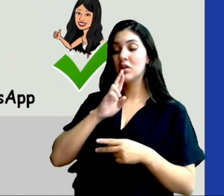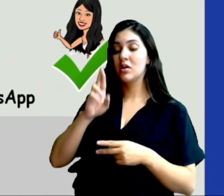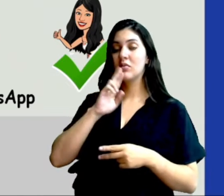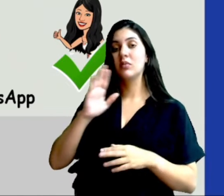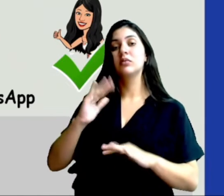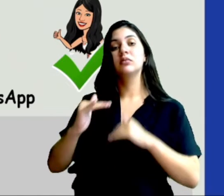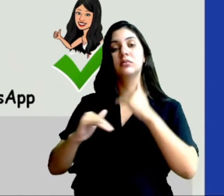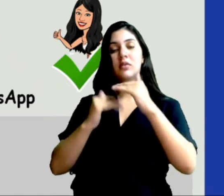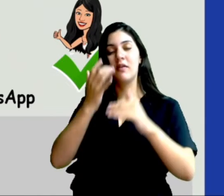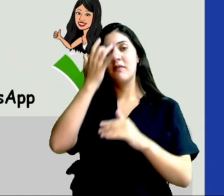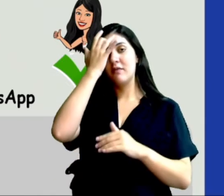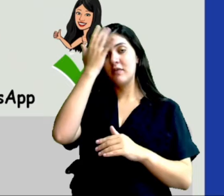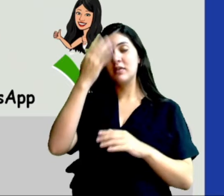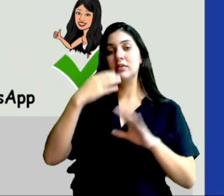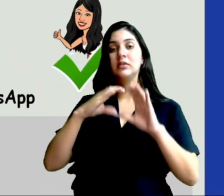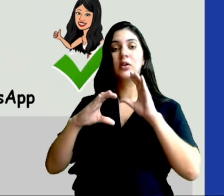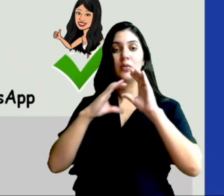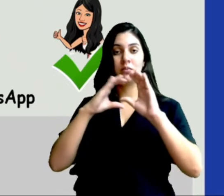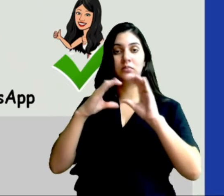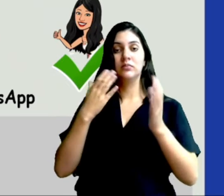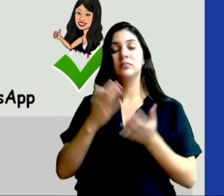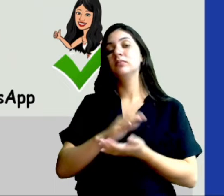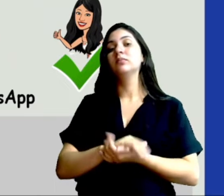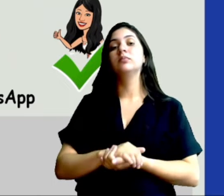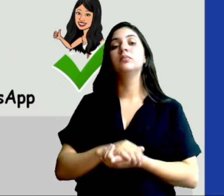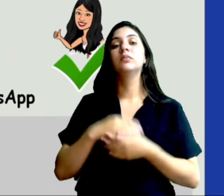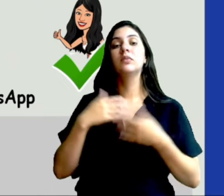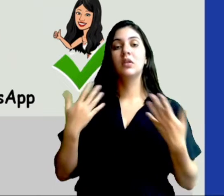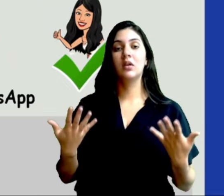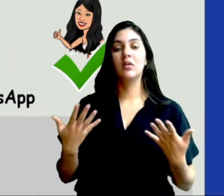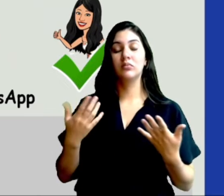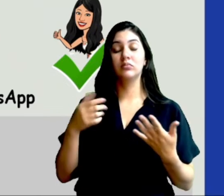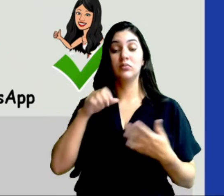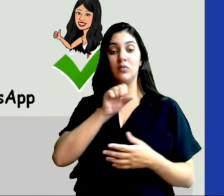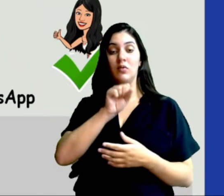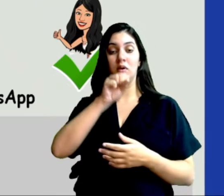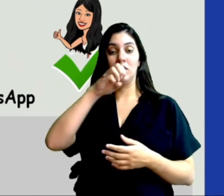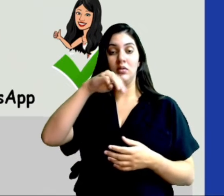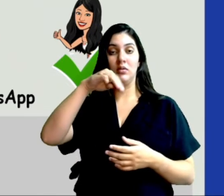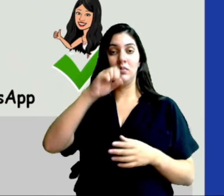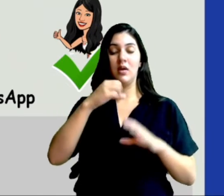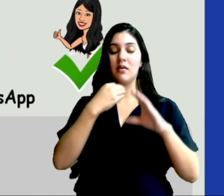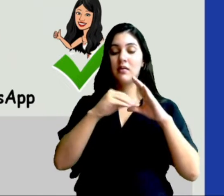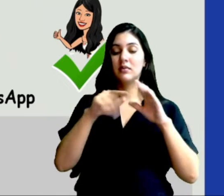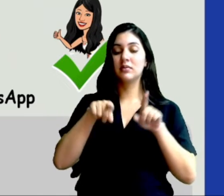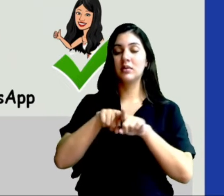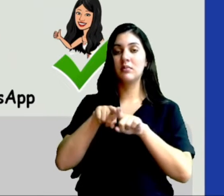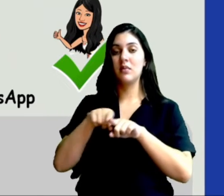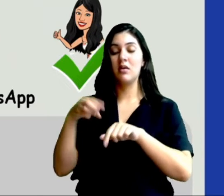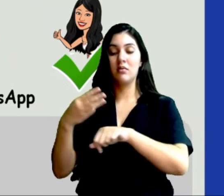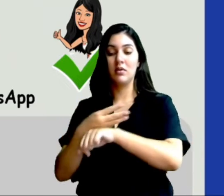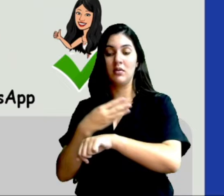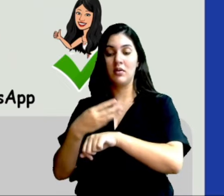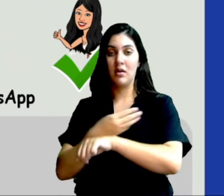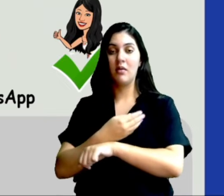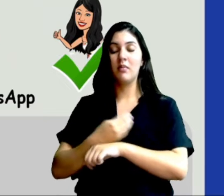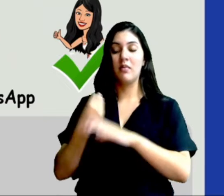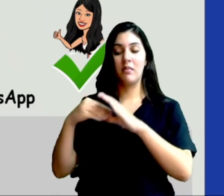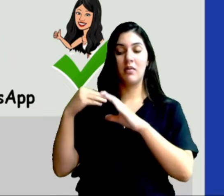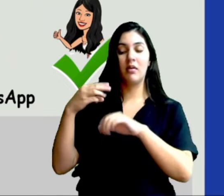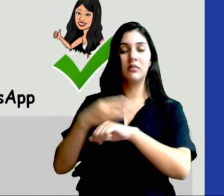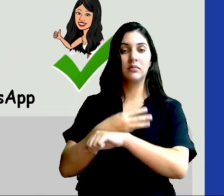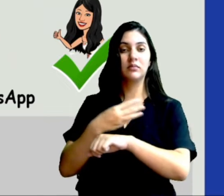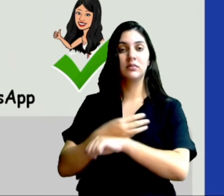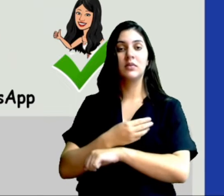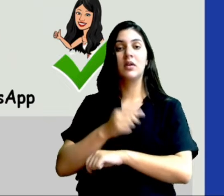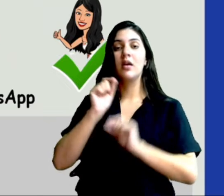e assim facilita a comunicação. Então, tanto o SMS como o WhatsApp, as mensagens pelo WhatsApp,